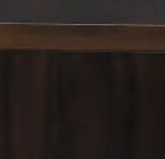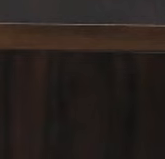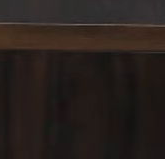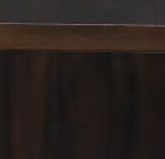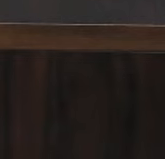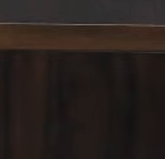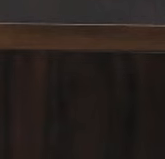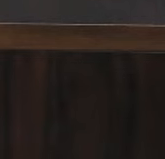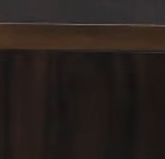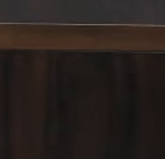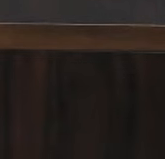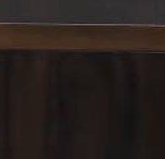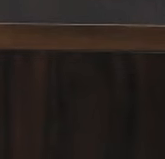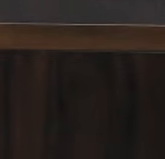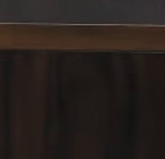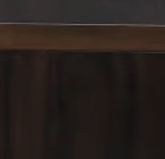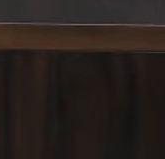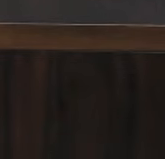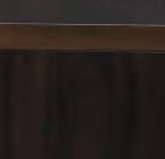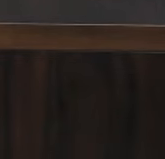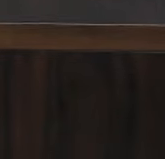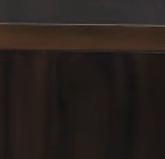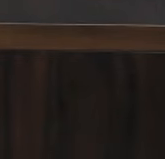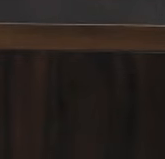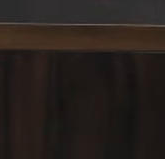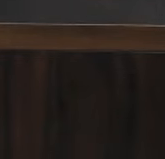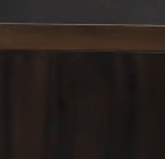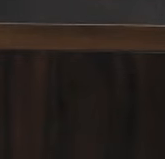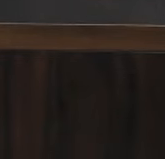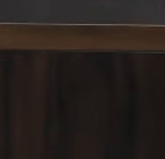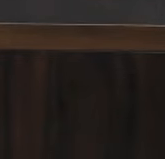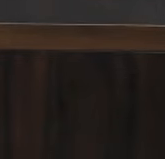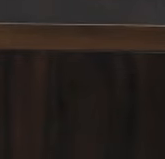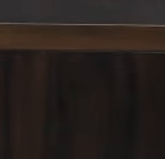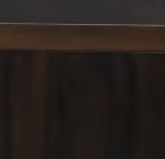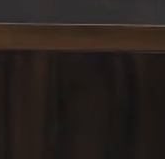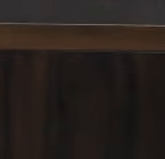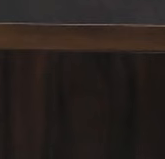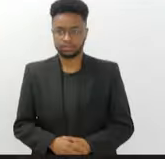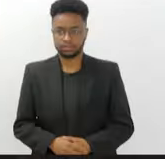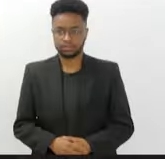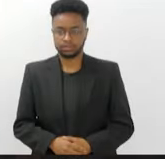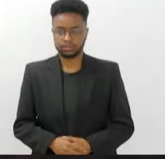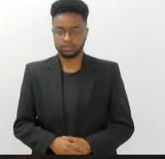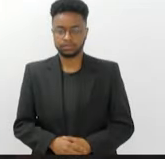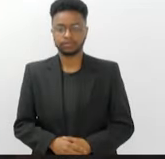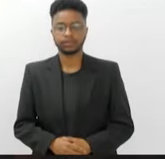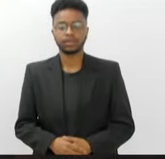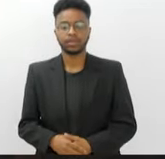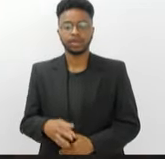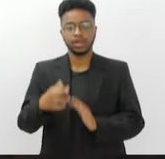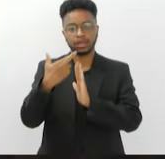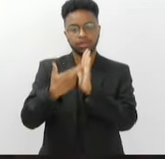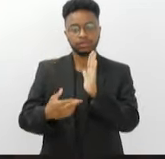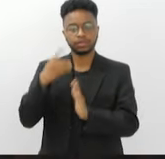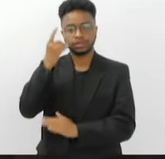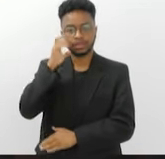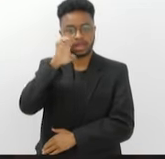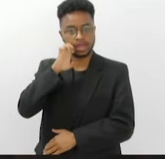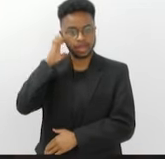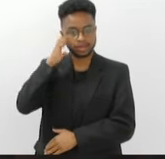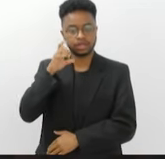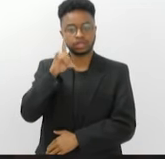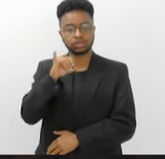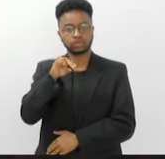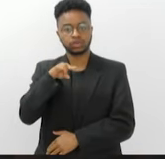com substitutivo da Comissão de Constituição e Justiça. Relatores, deputados Rodrigo Amorim, Érica Takimoto e Dionísio